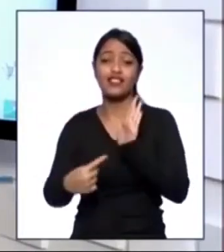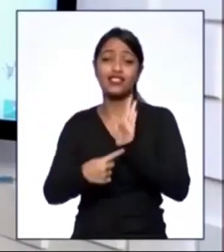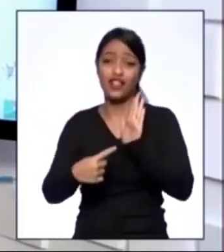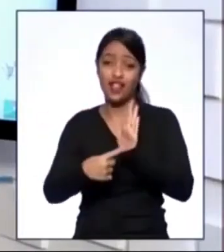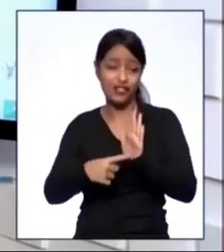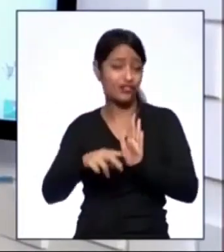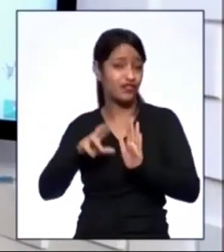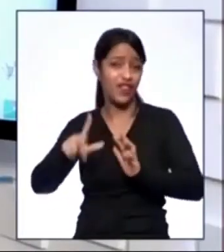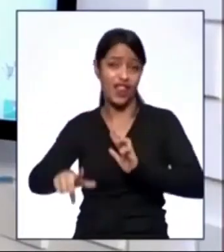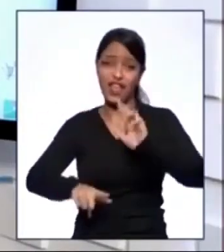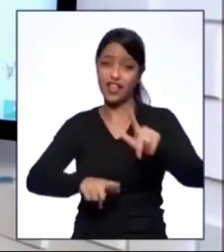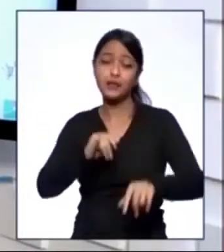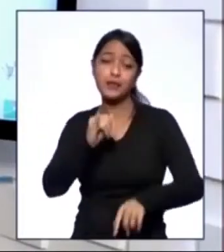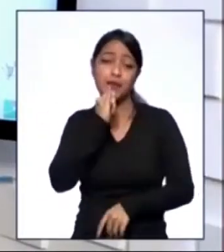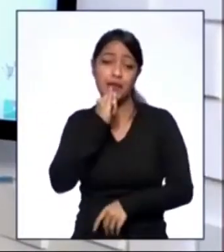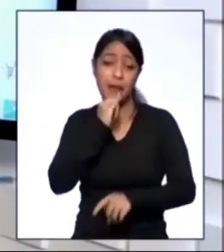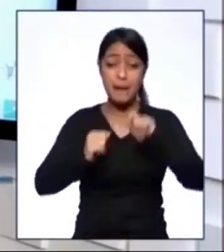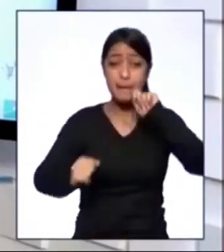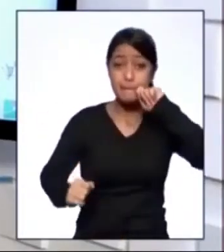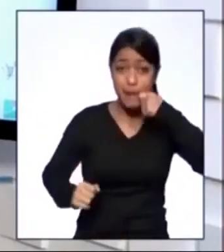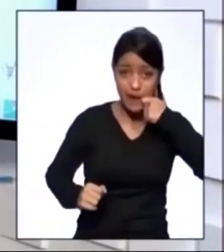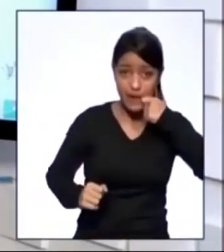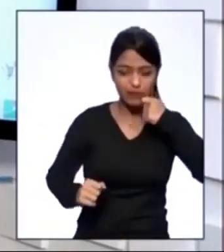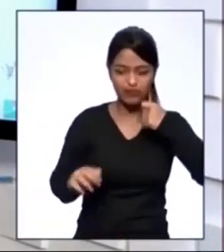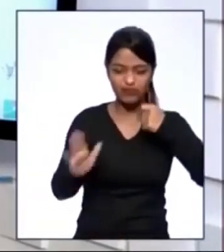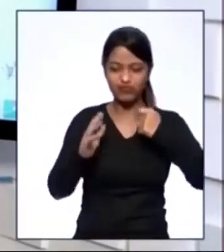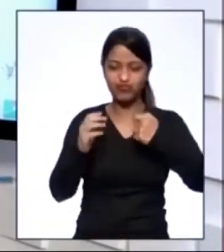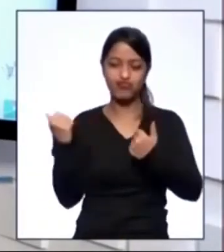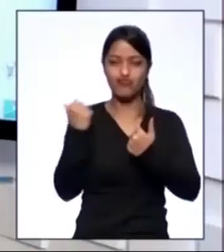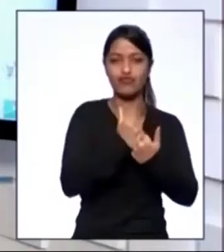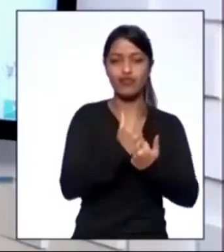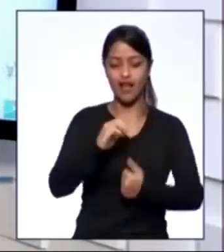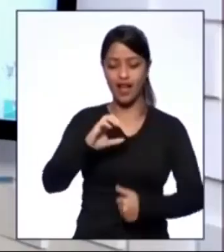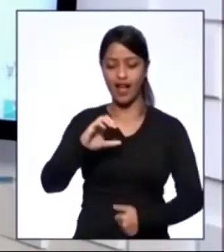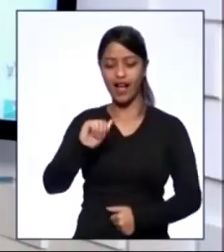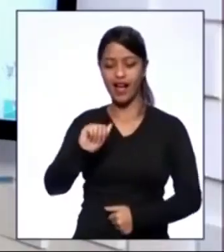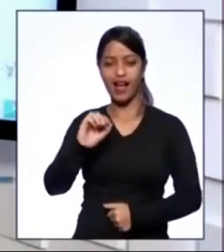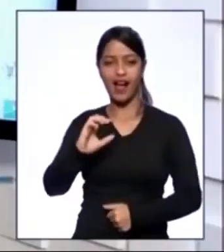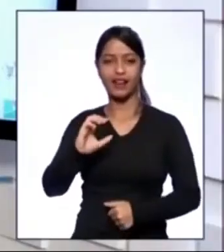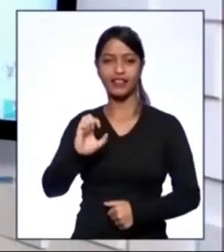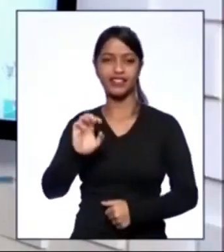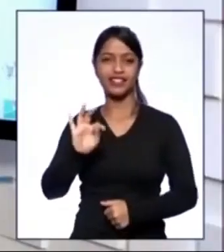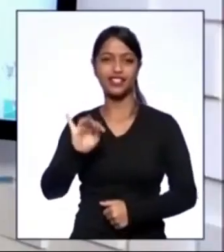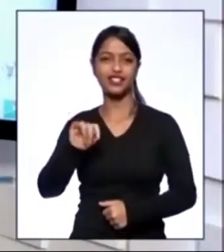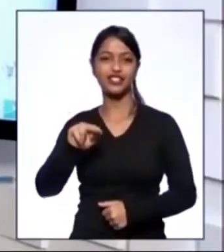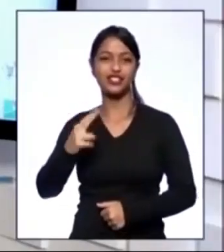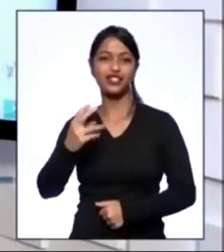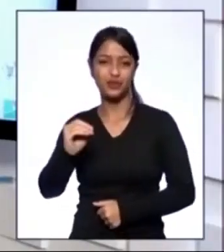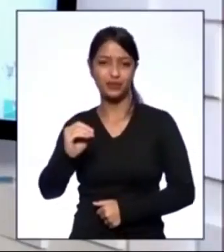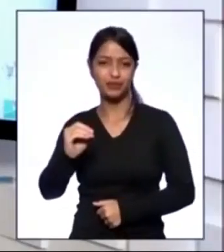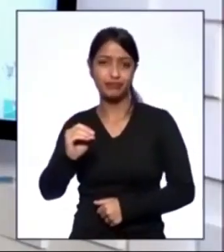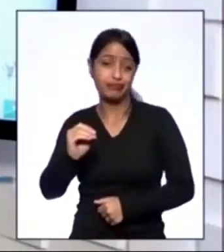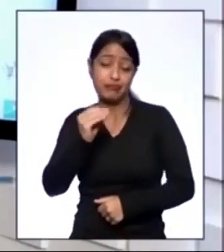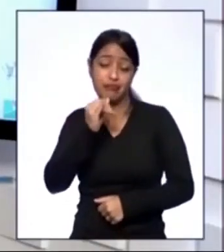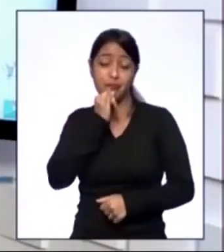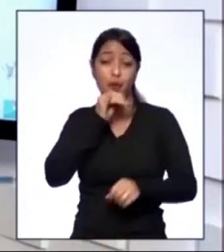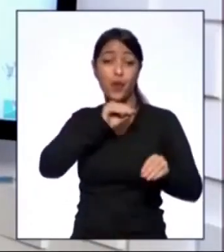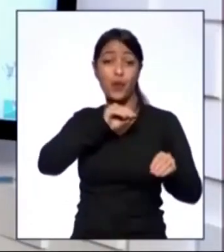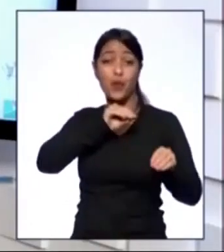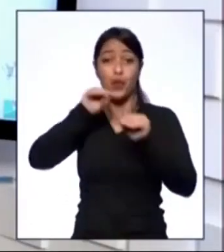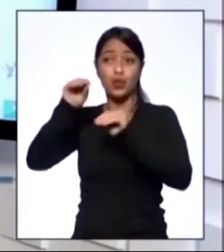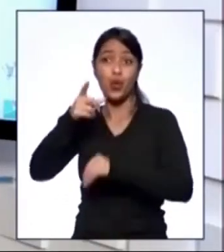usaria a expressão cacetinho depois de saber que no resto do país não tem esse mesmo valor conotativo,